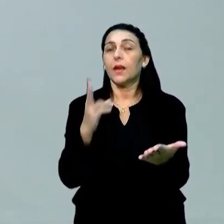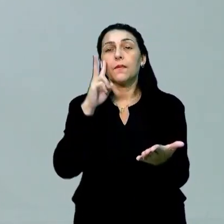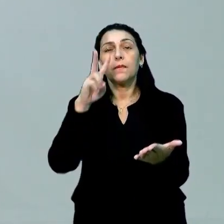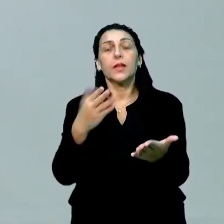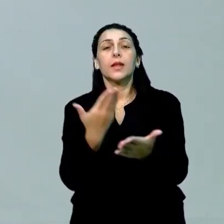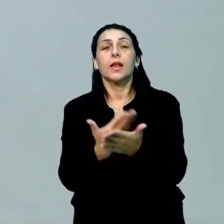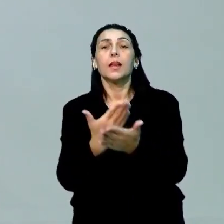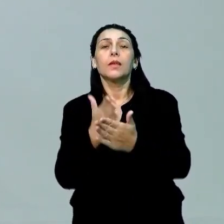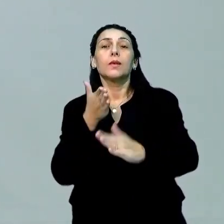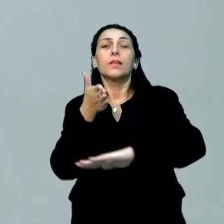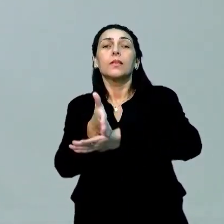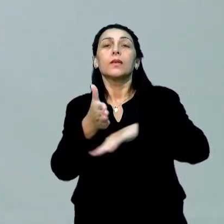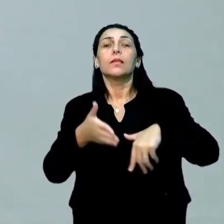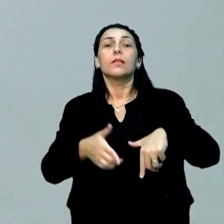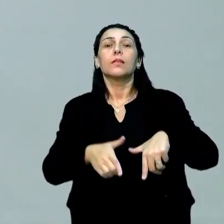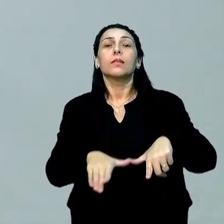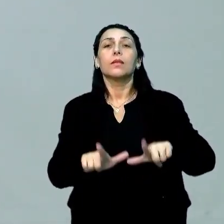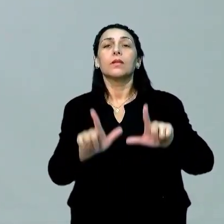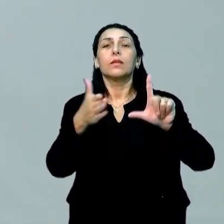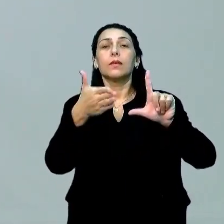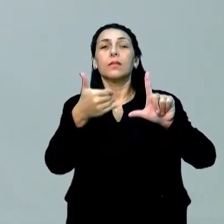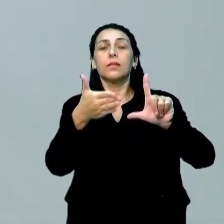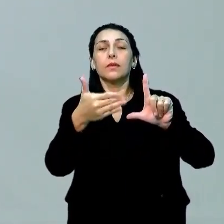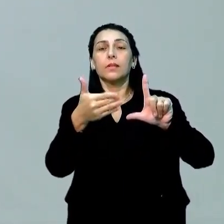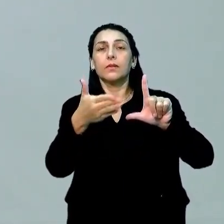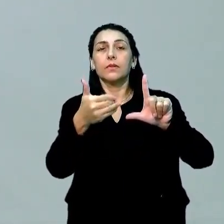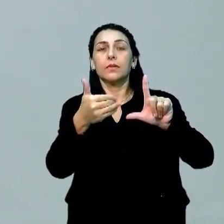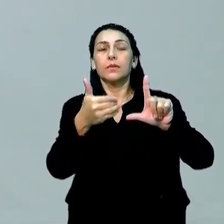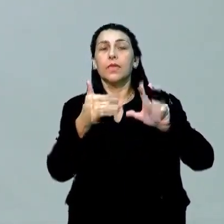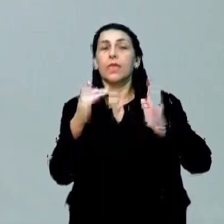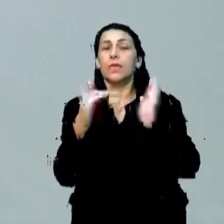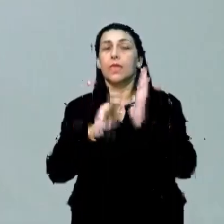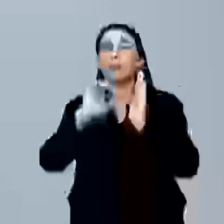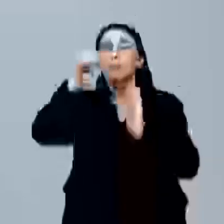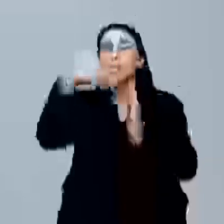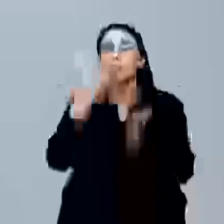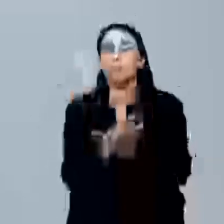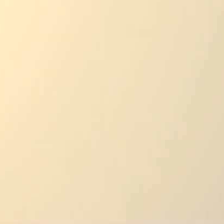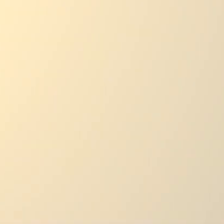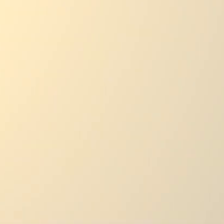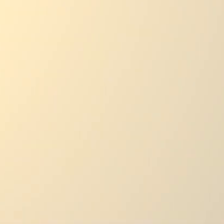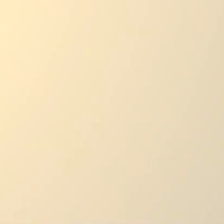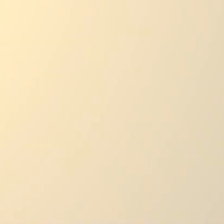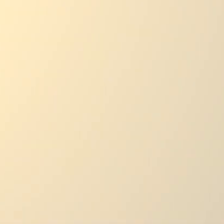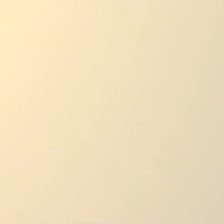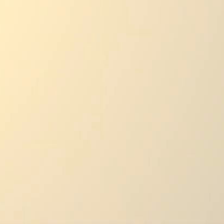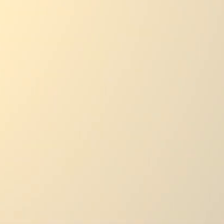a nossa aula, acesse a nossa plataforma. E até a próxima aula.